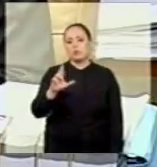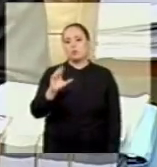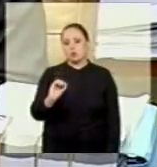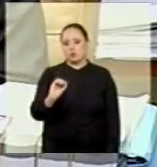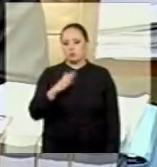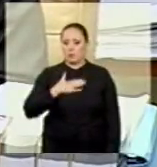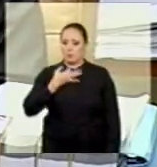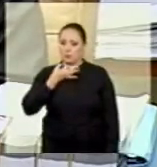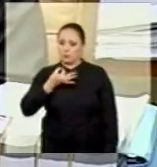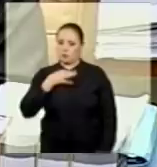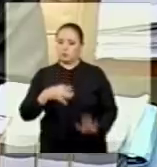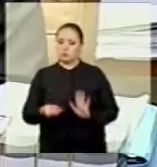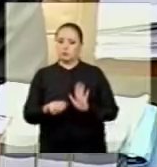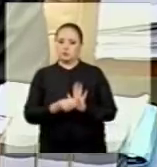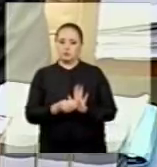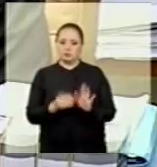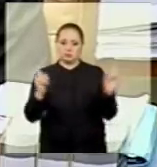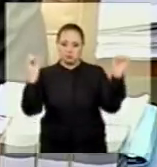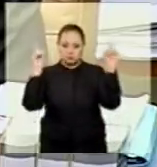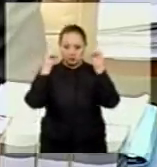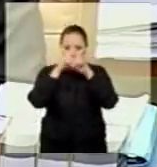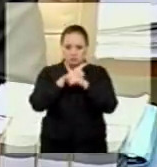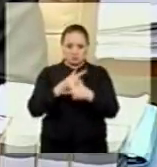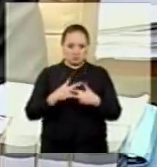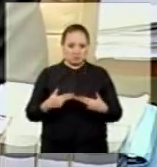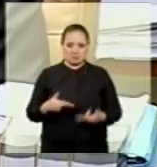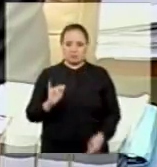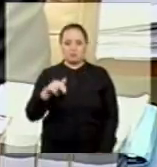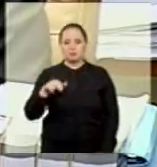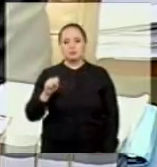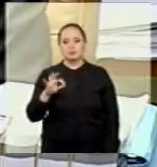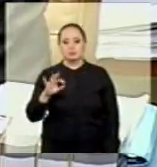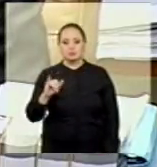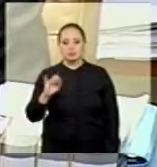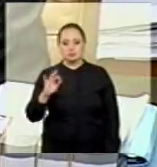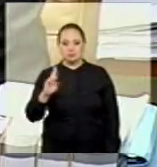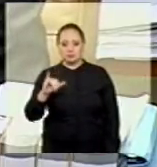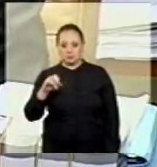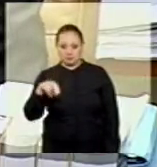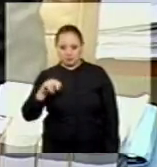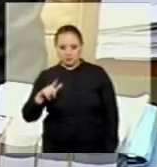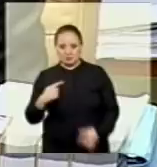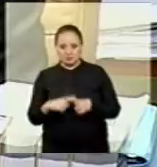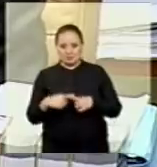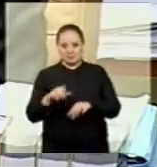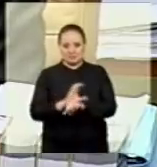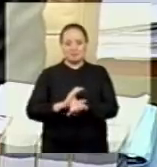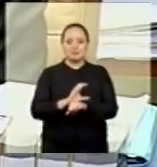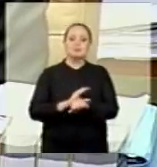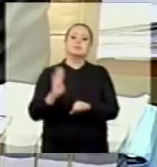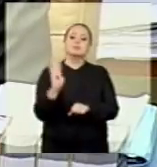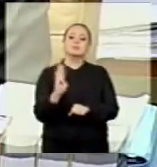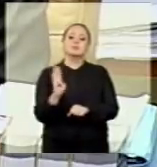penso, em verdadeiro paradoxo institucional, pois a Constituição de nosso